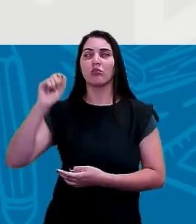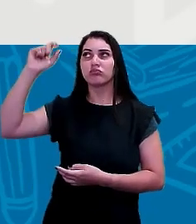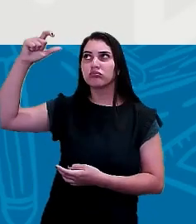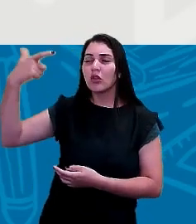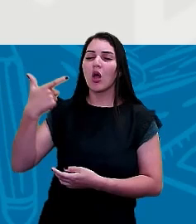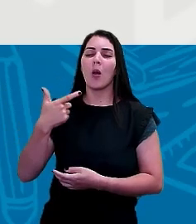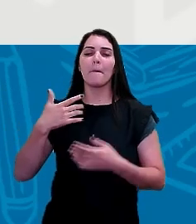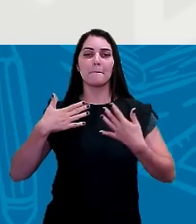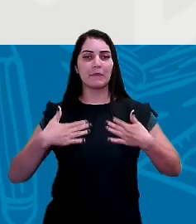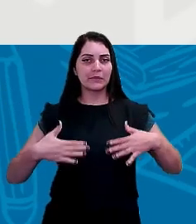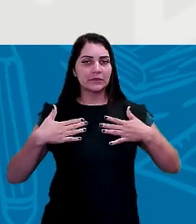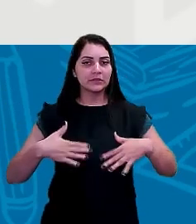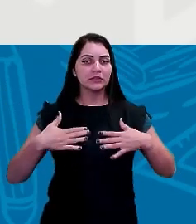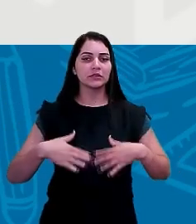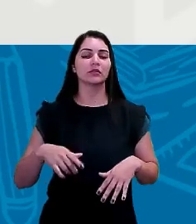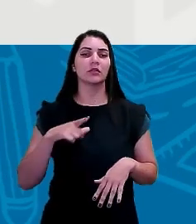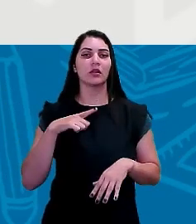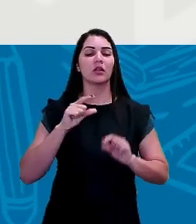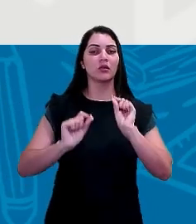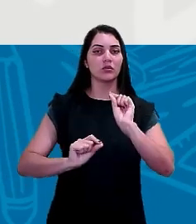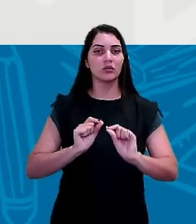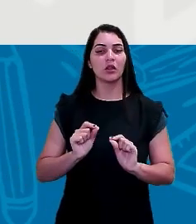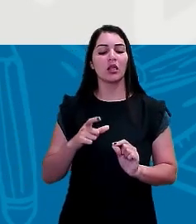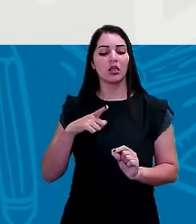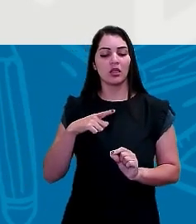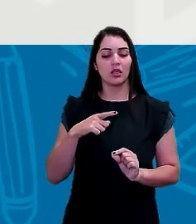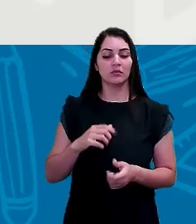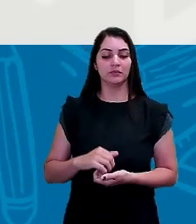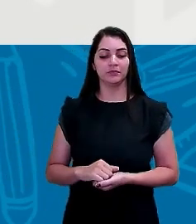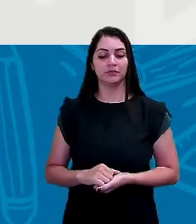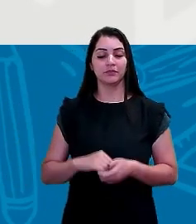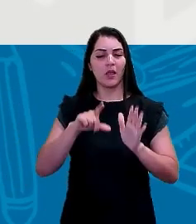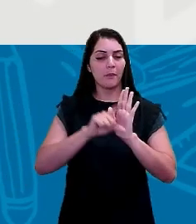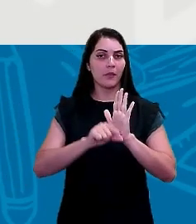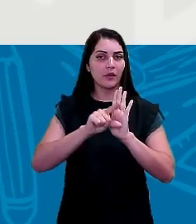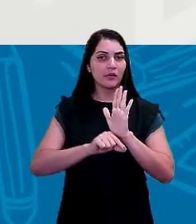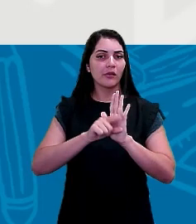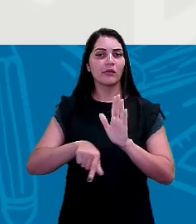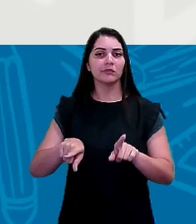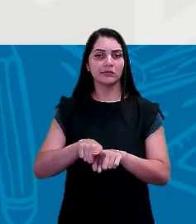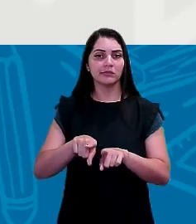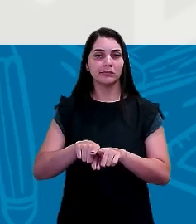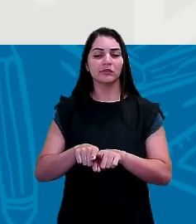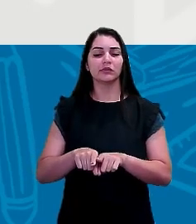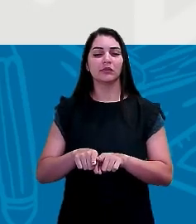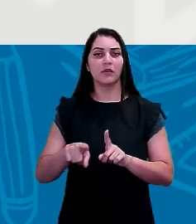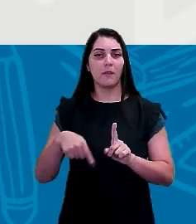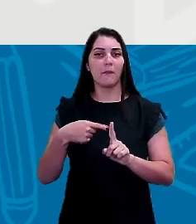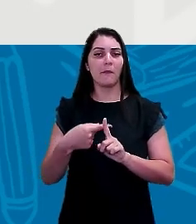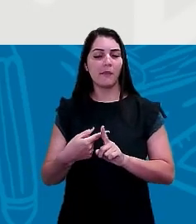Então, ela não tem as amplitudes térmicas, elas tendem a ser menores também, assim mais